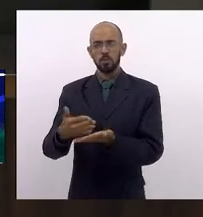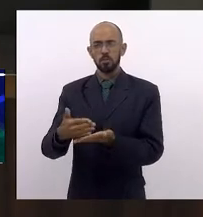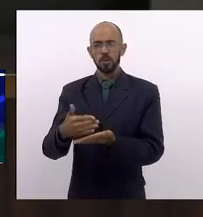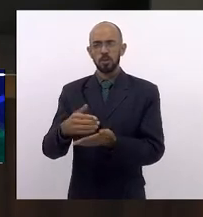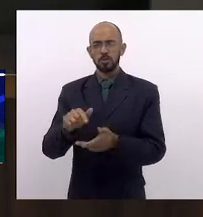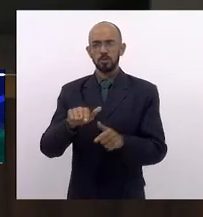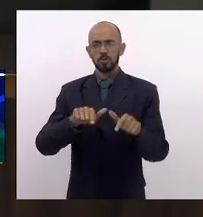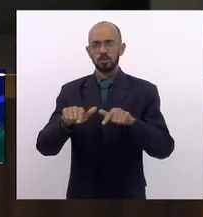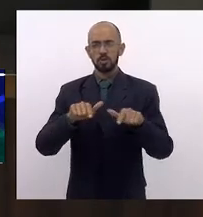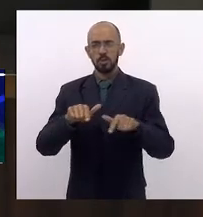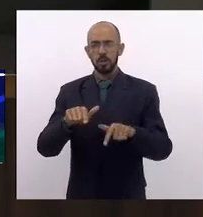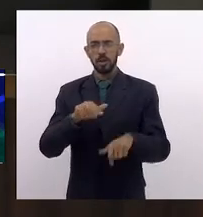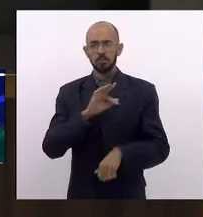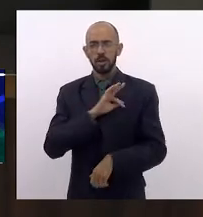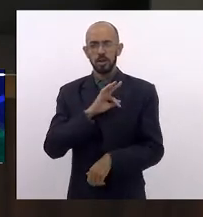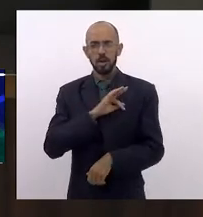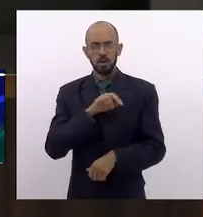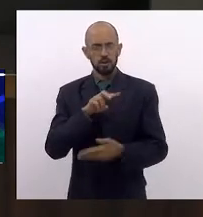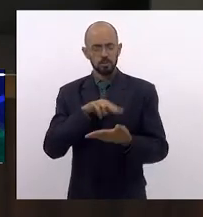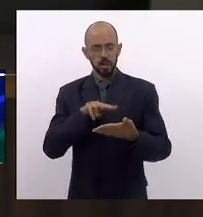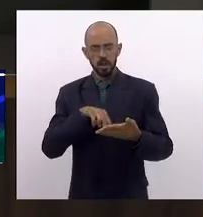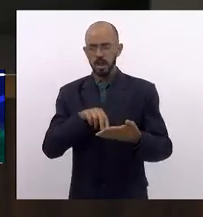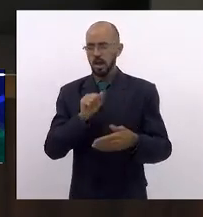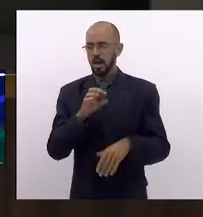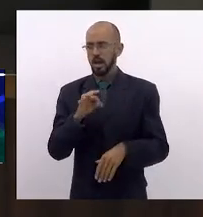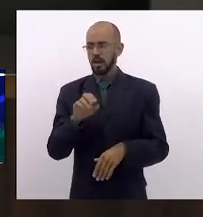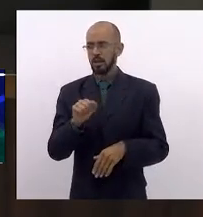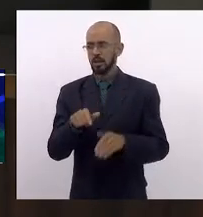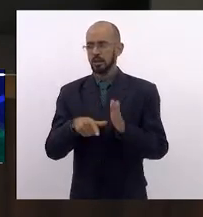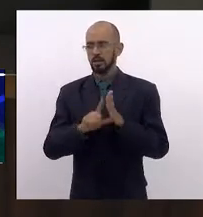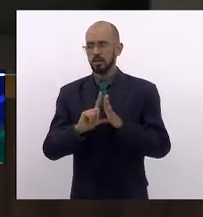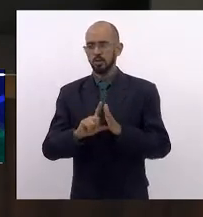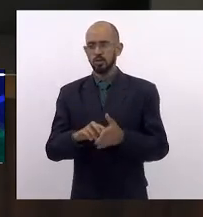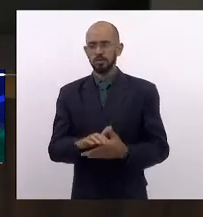combina deputada Martha Rocha fazer a leitura da ata da sessão anterior